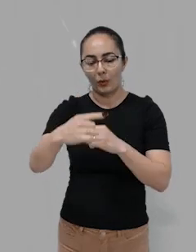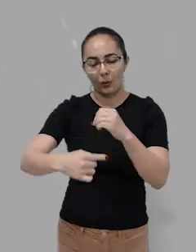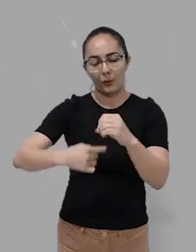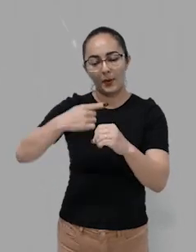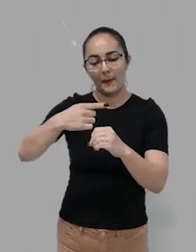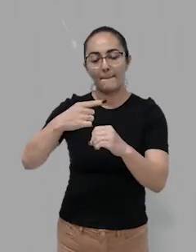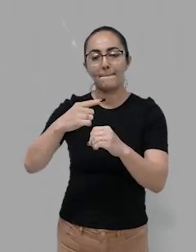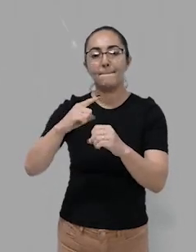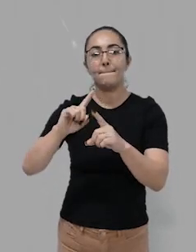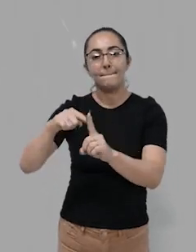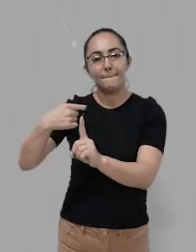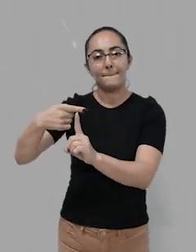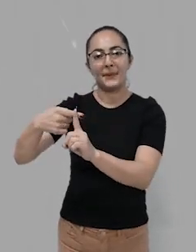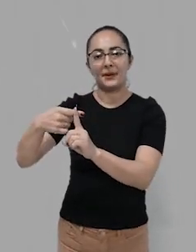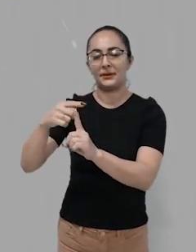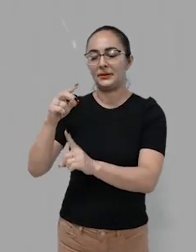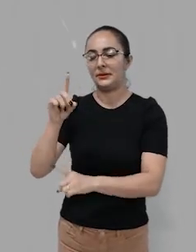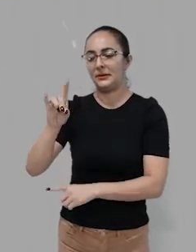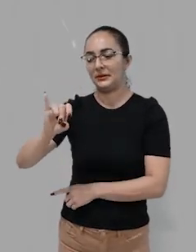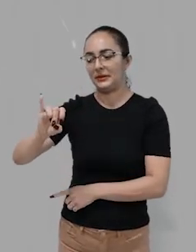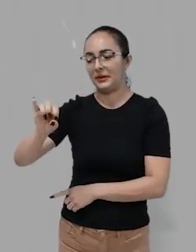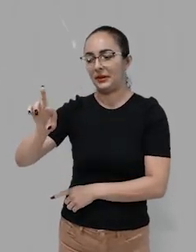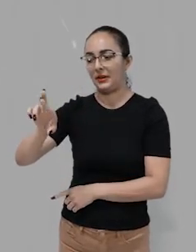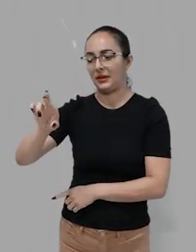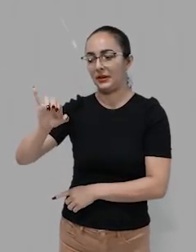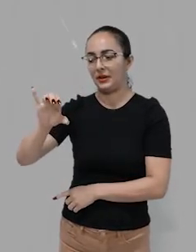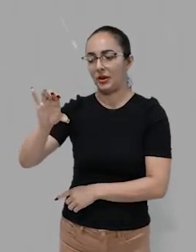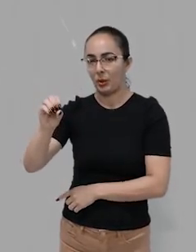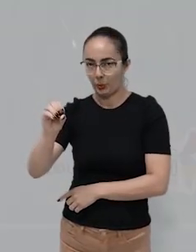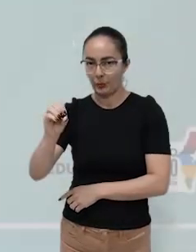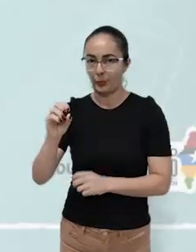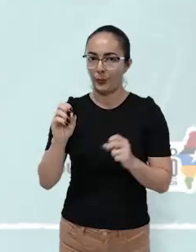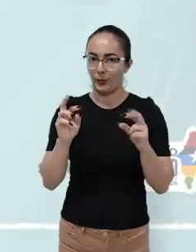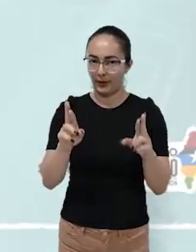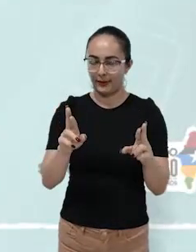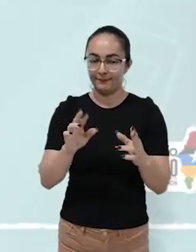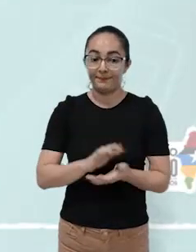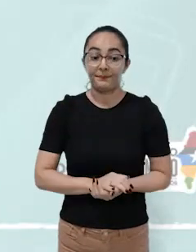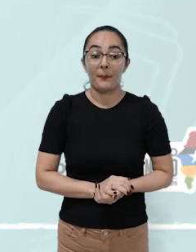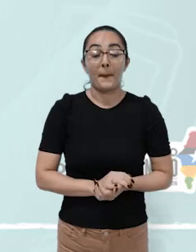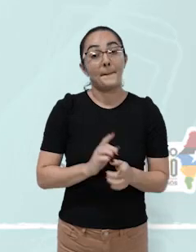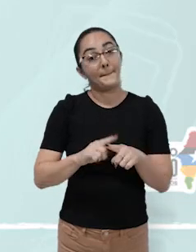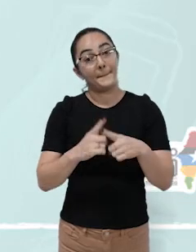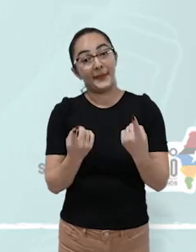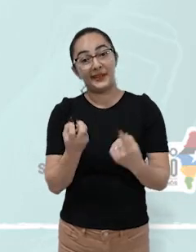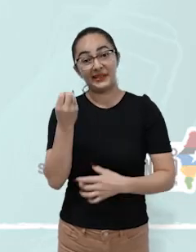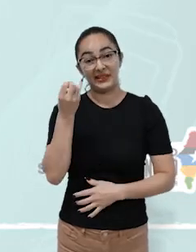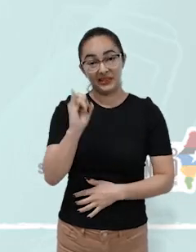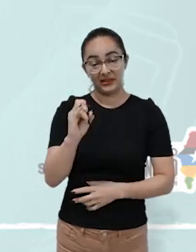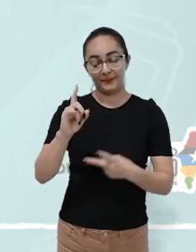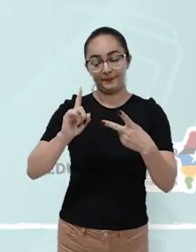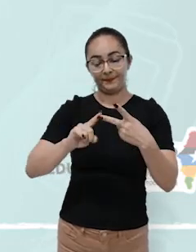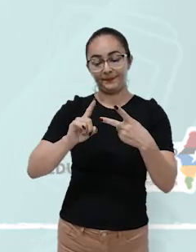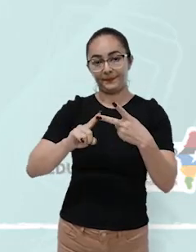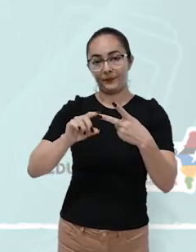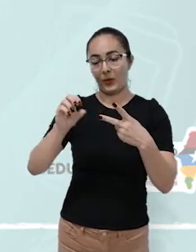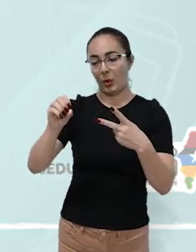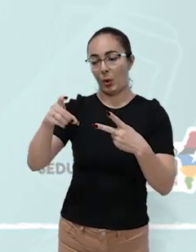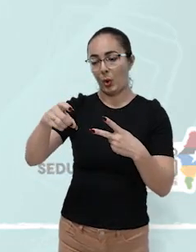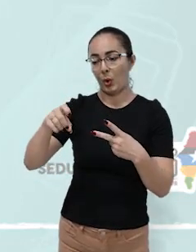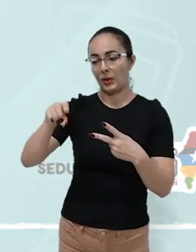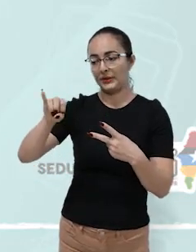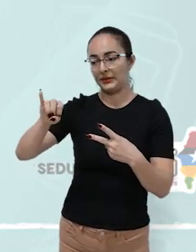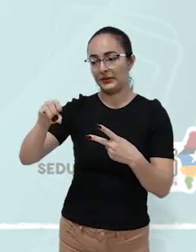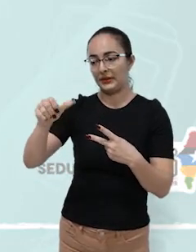partícula hídrico, ok? Agora, se ele for um oxiácido, ou seja, se ele apresentar oxigênio na